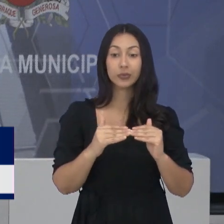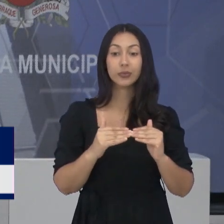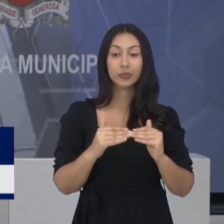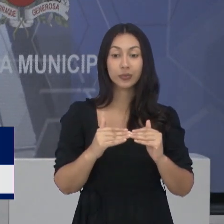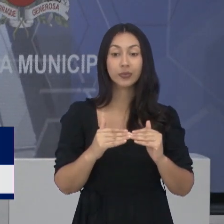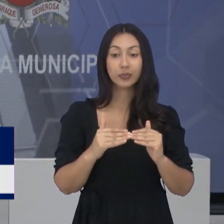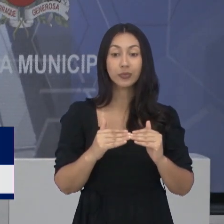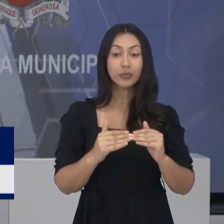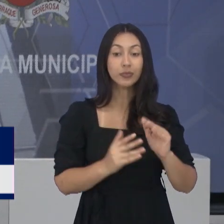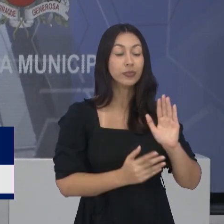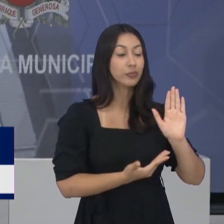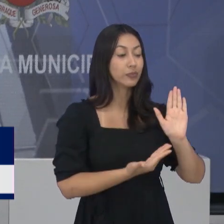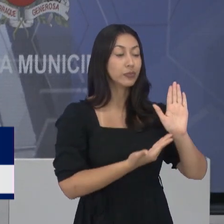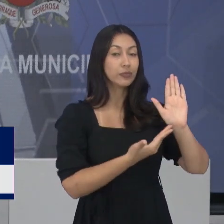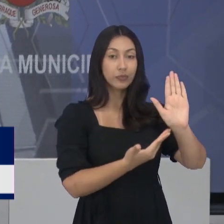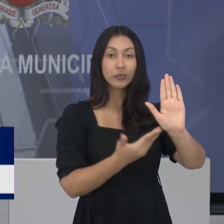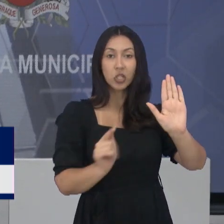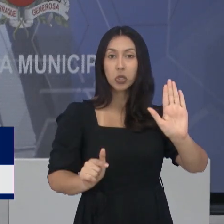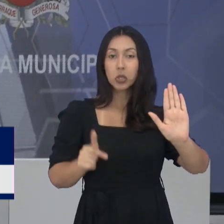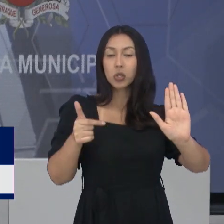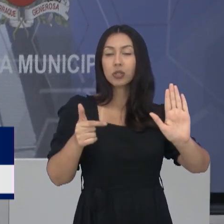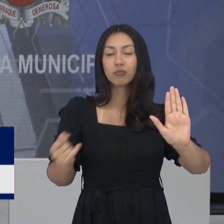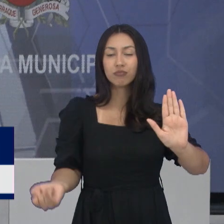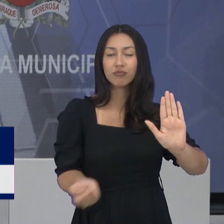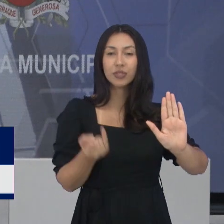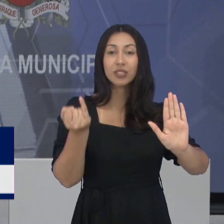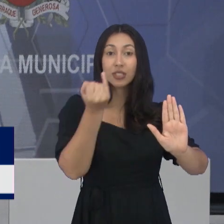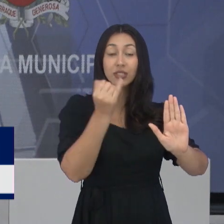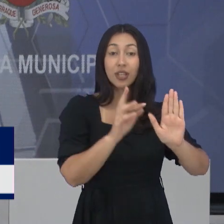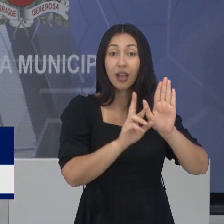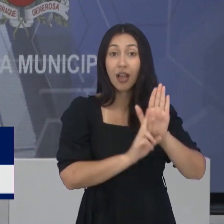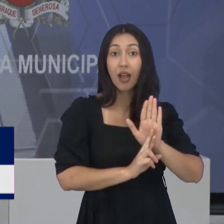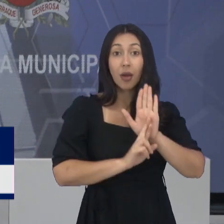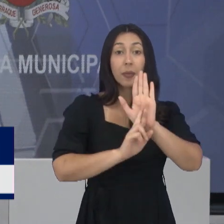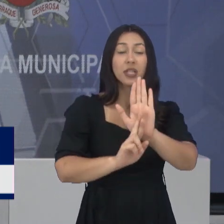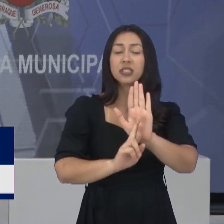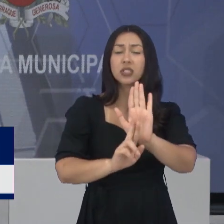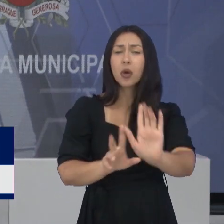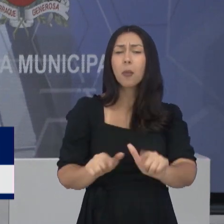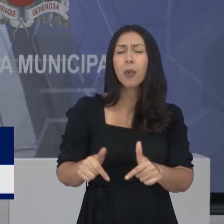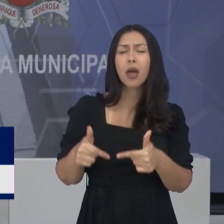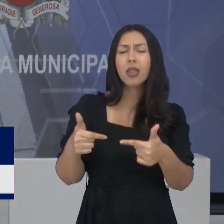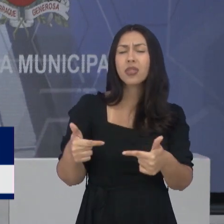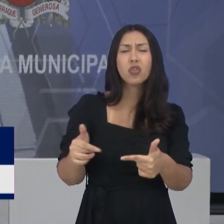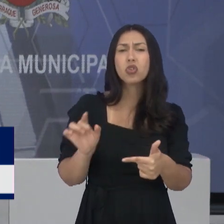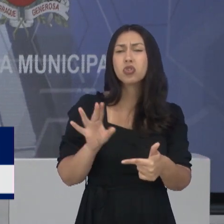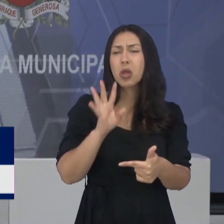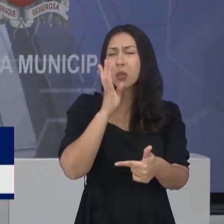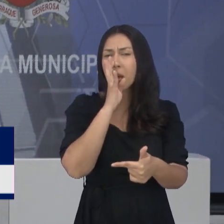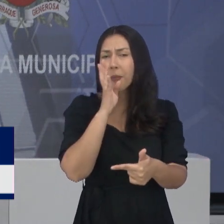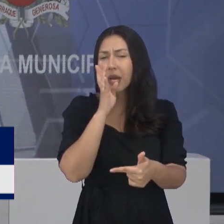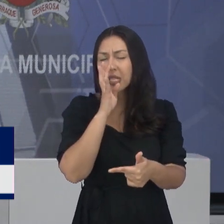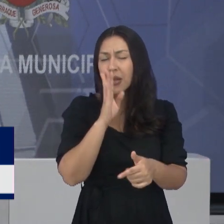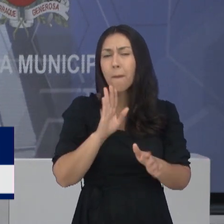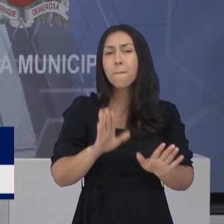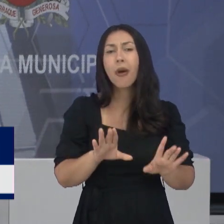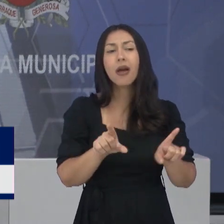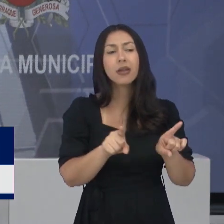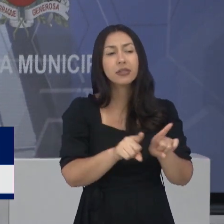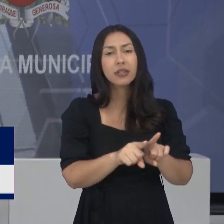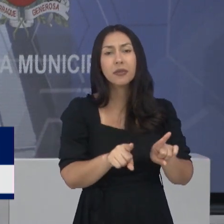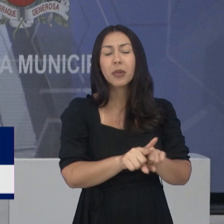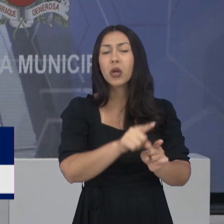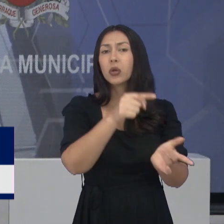favoravelmente a essa importante iniciativa, que representa não apenas um gesto simbólico de reconhecimento, mas também